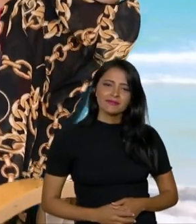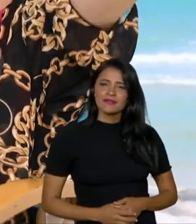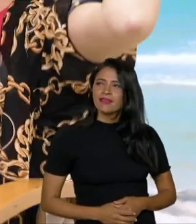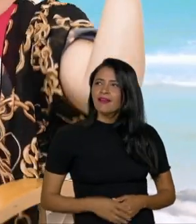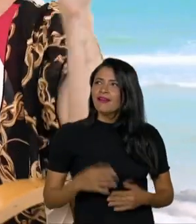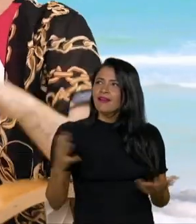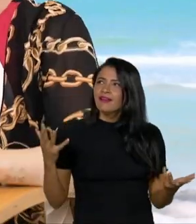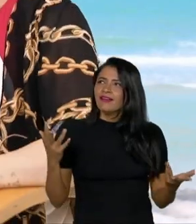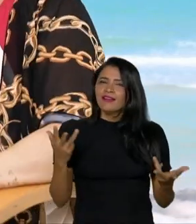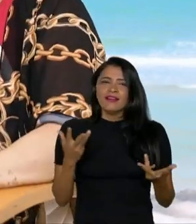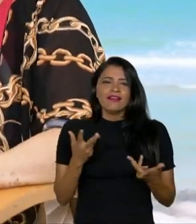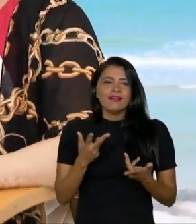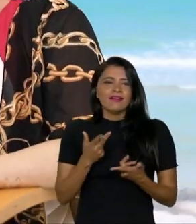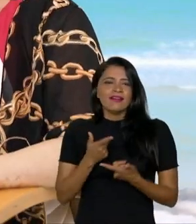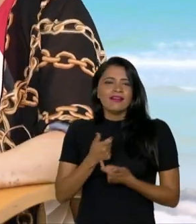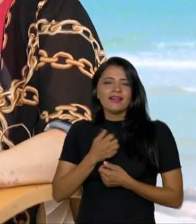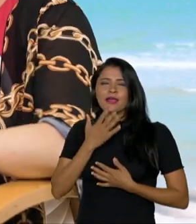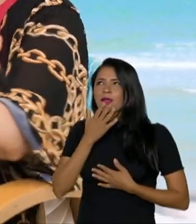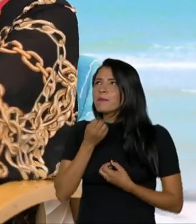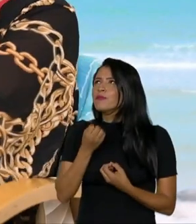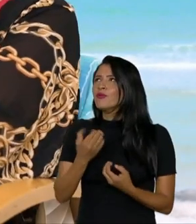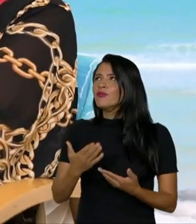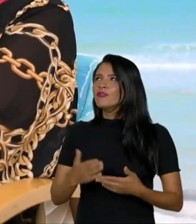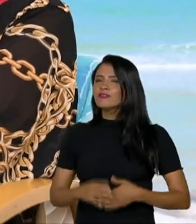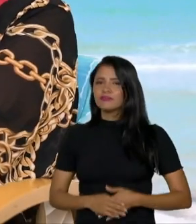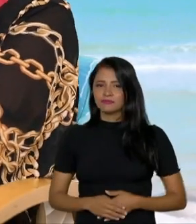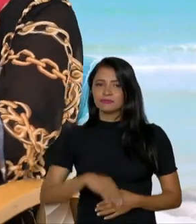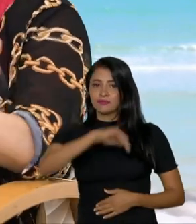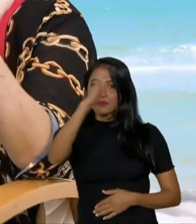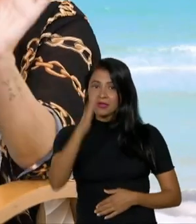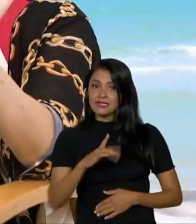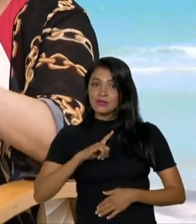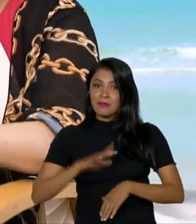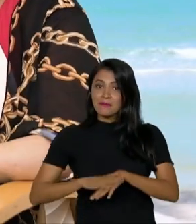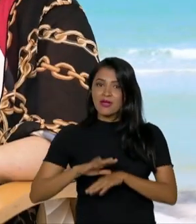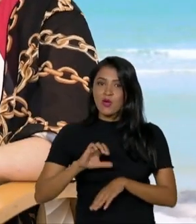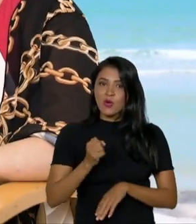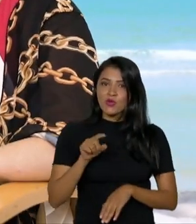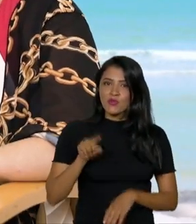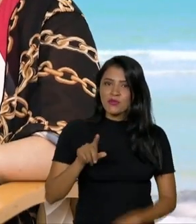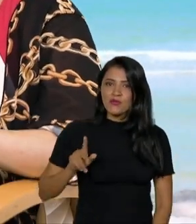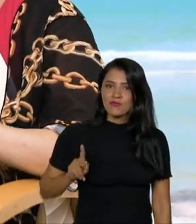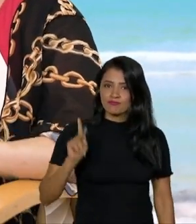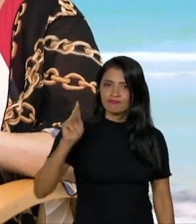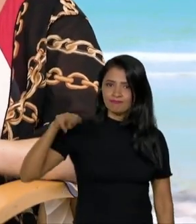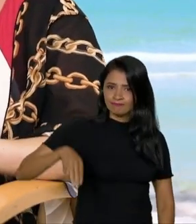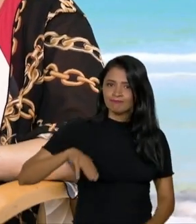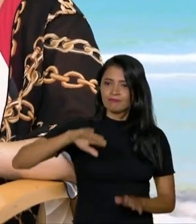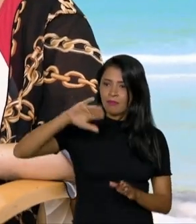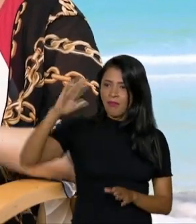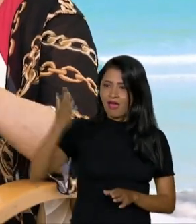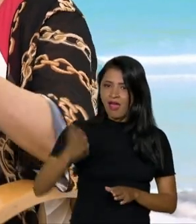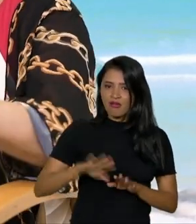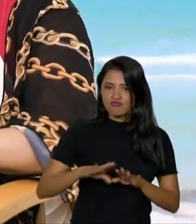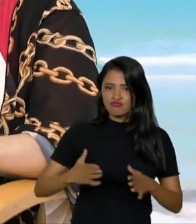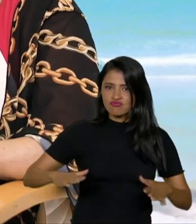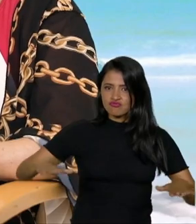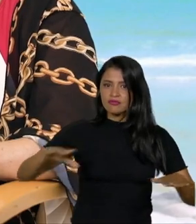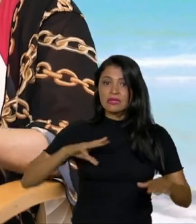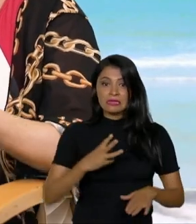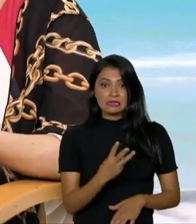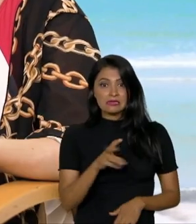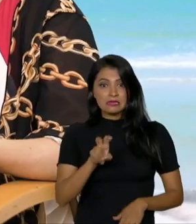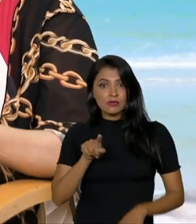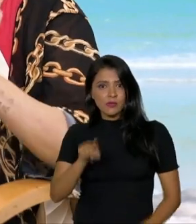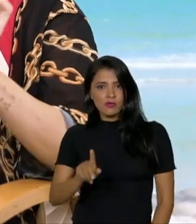que maravilha! Ô, gente, coisa boa! O Brasil tem mais de 8 mil quilômetros de costa marítima e 35